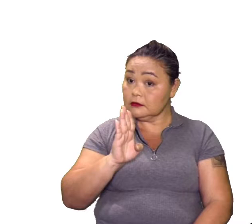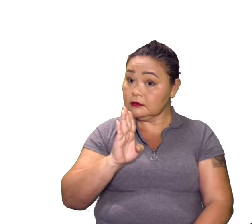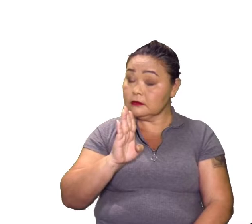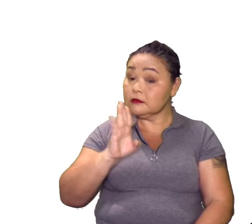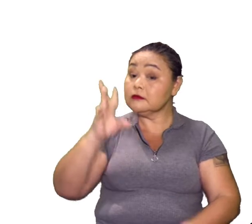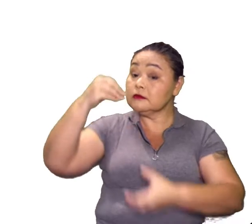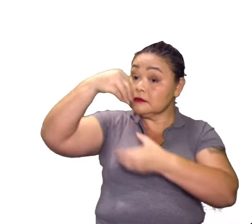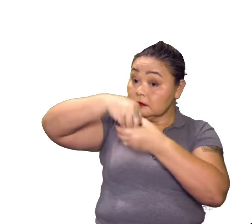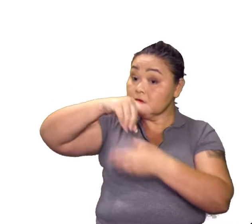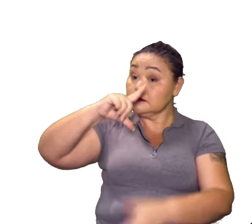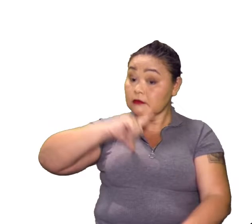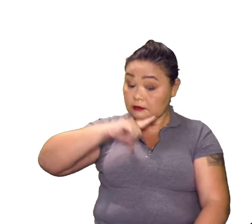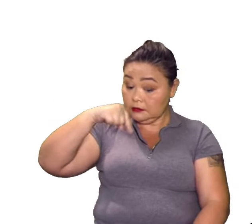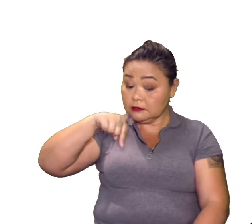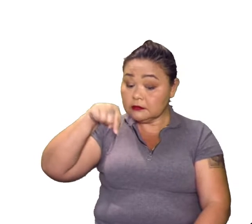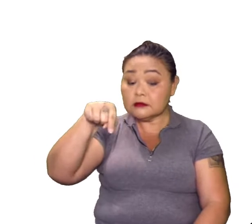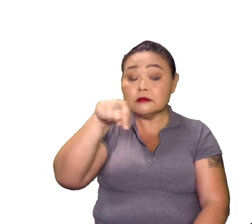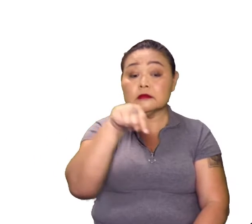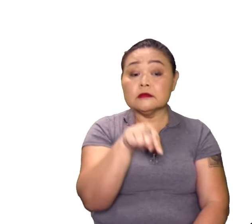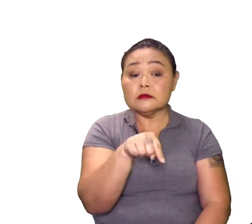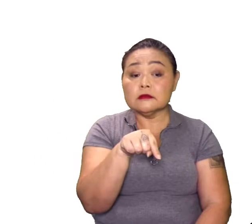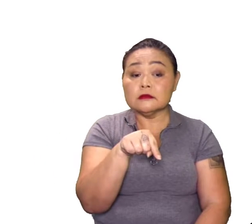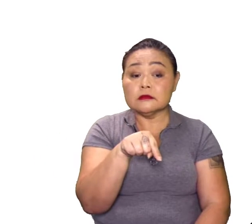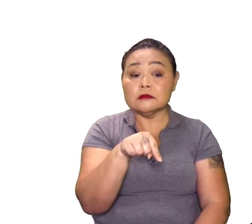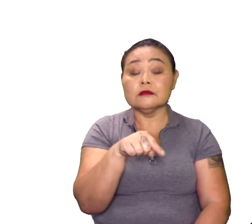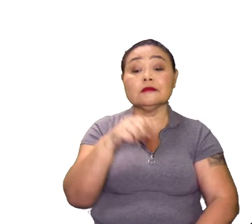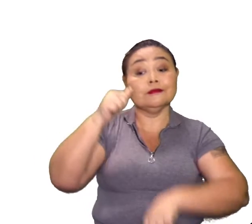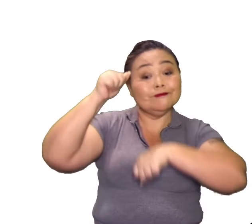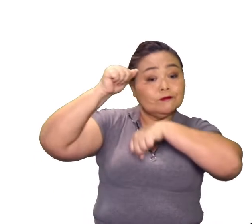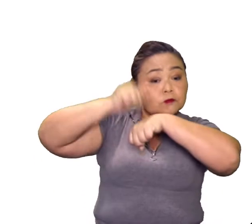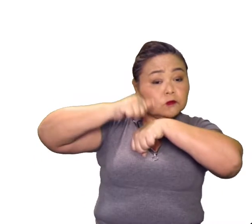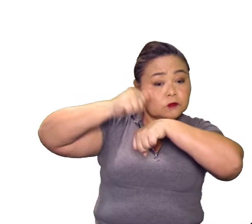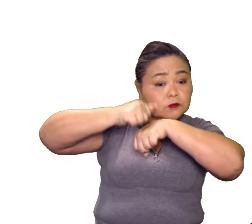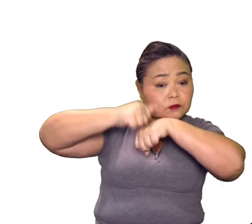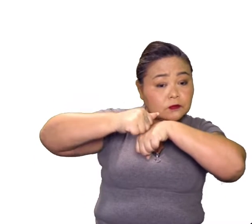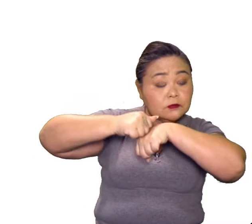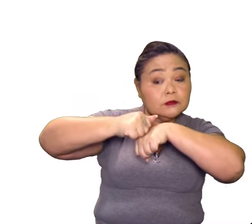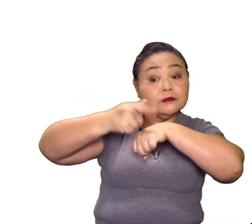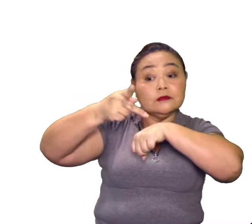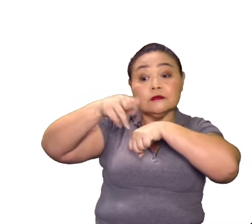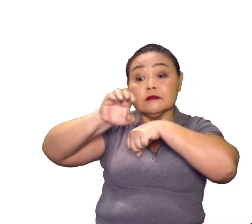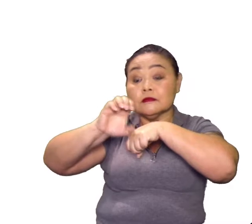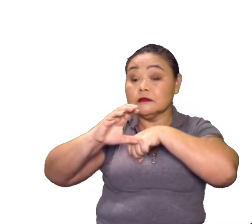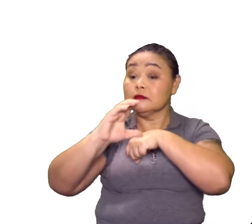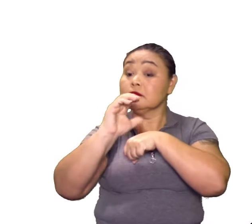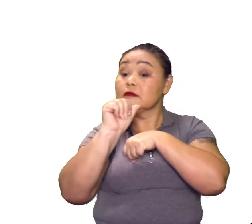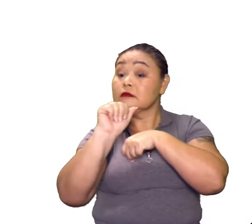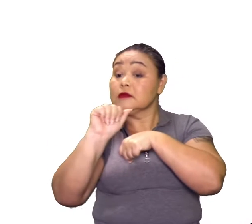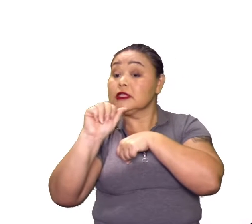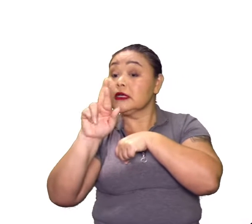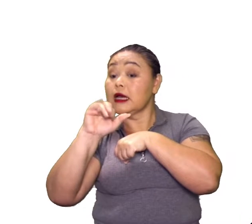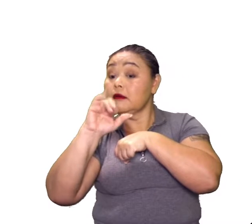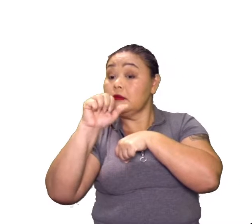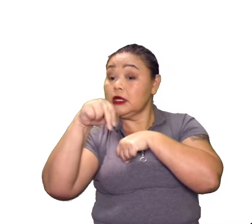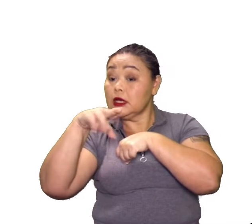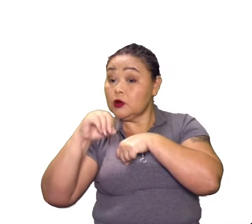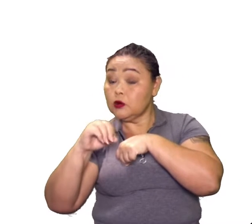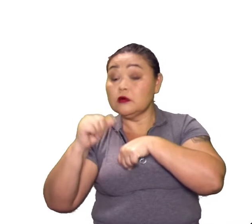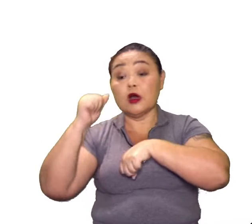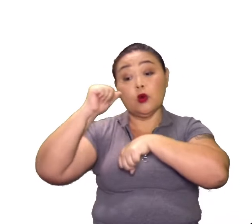brasileiro, onde você vai ter aí rochas do período pré-cambriano,